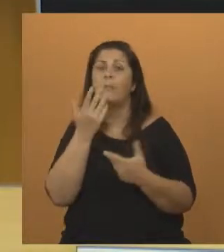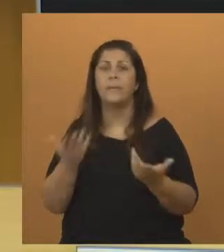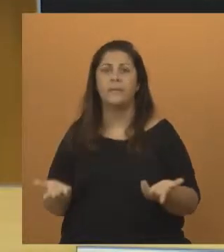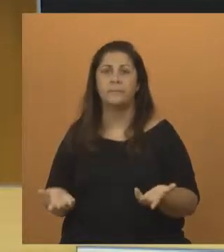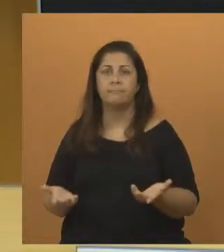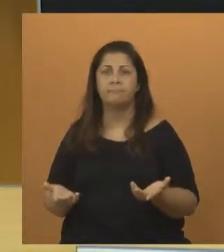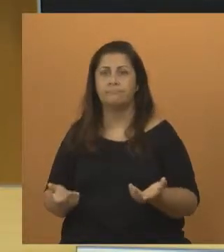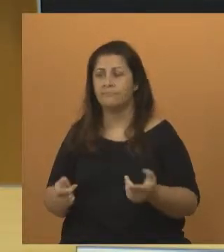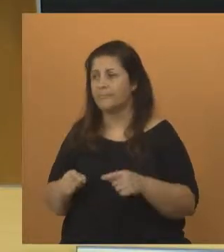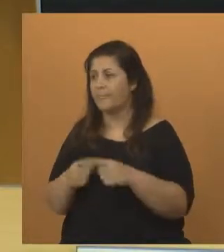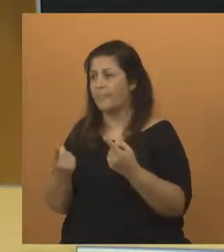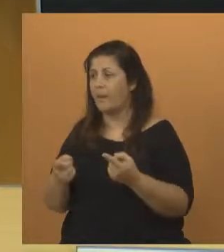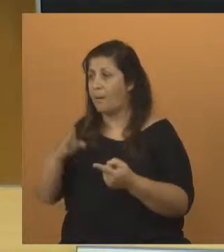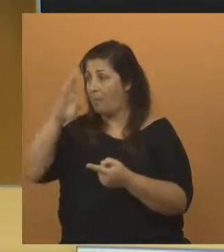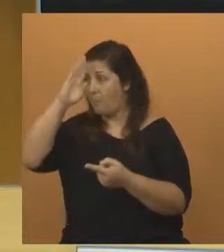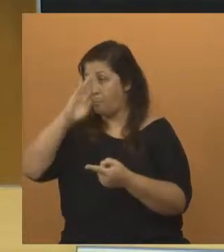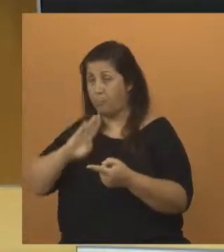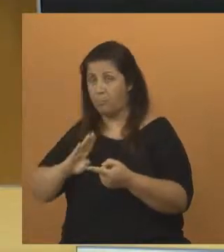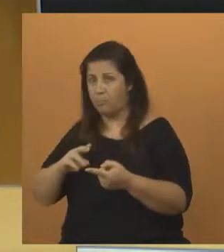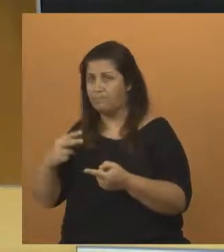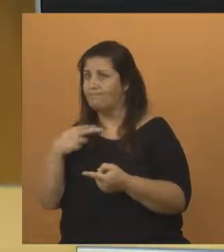público, não pode vender nada.